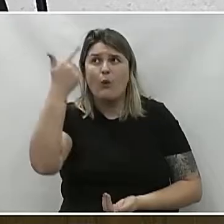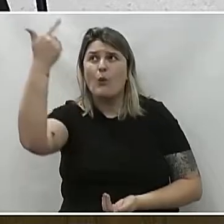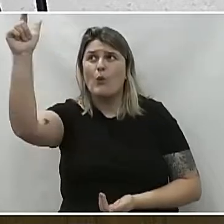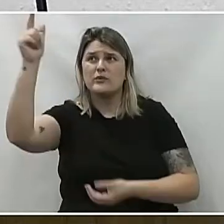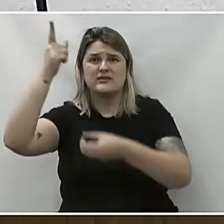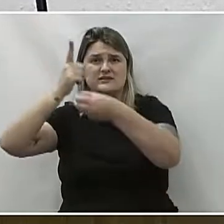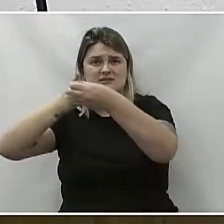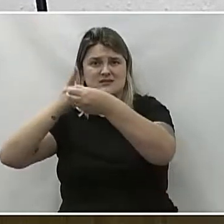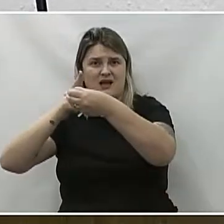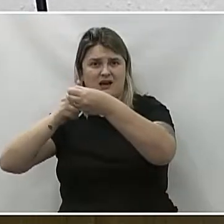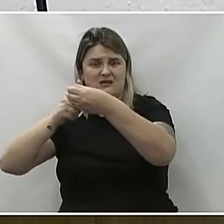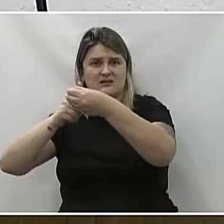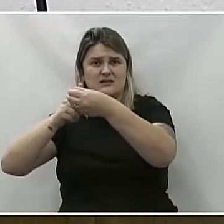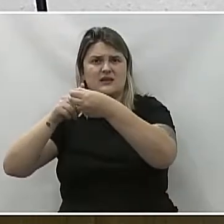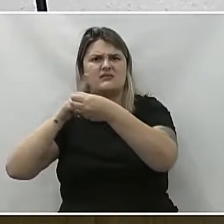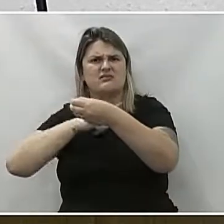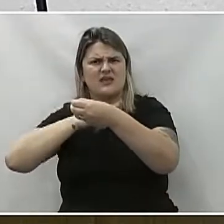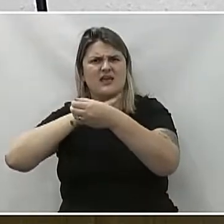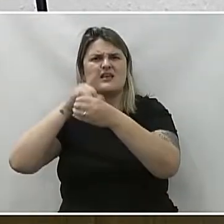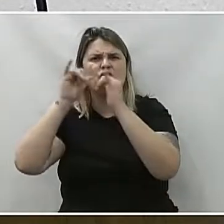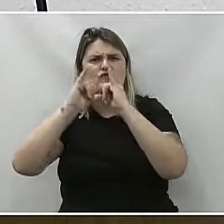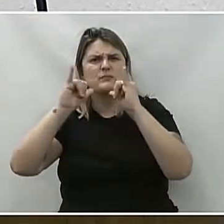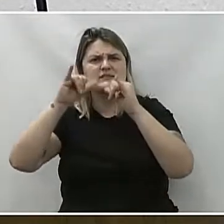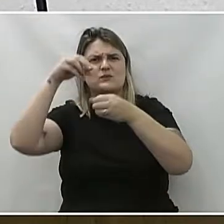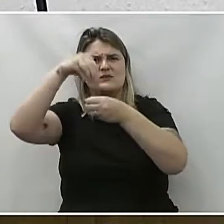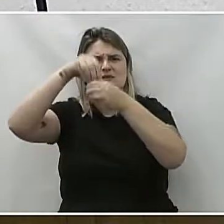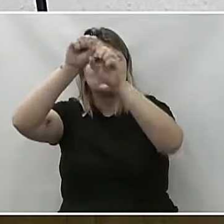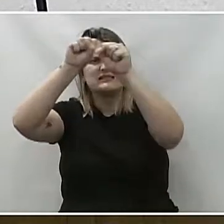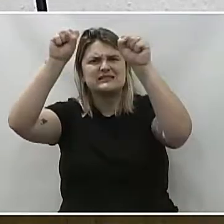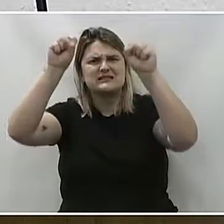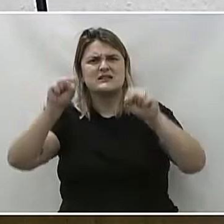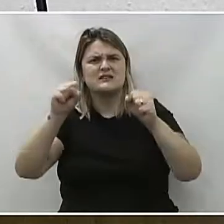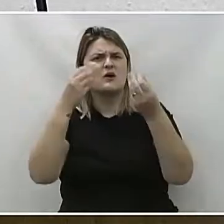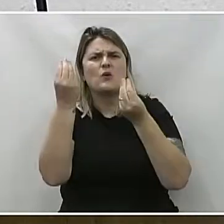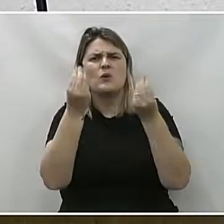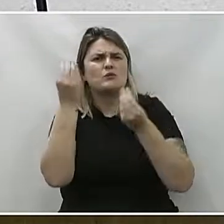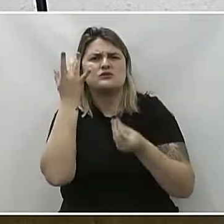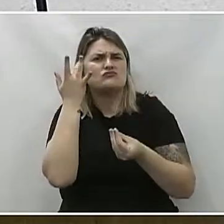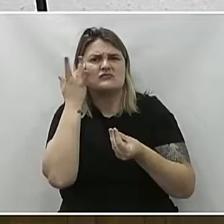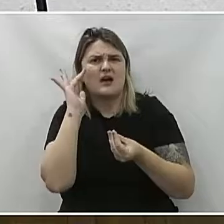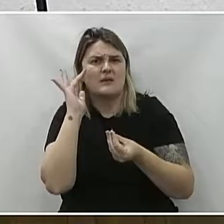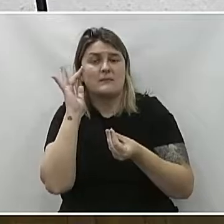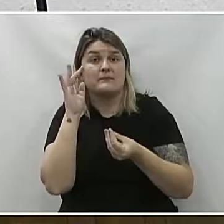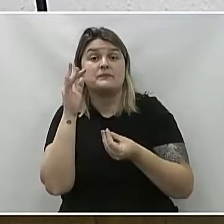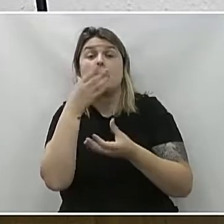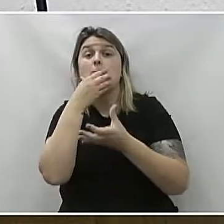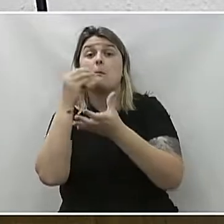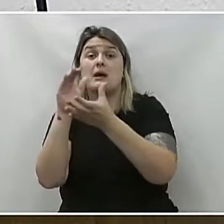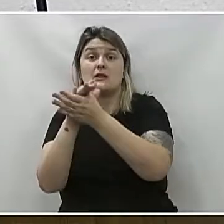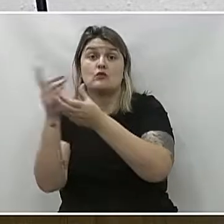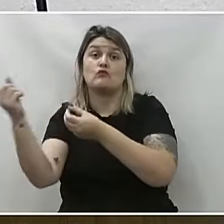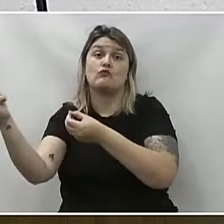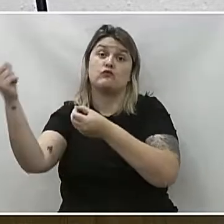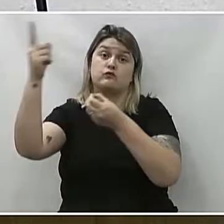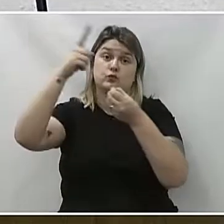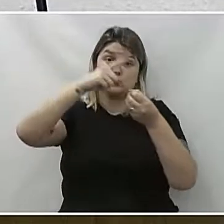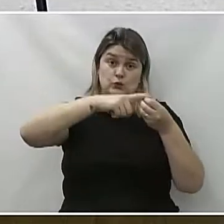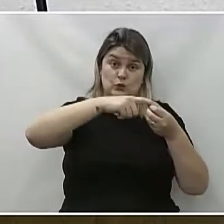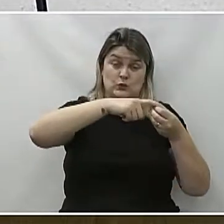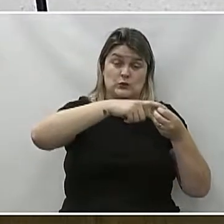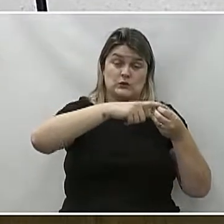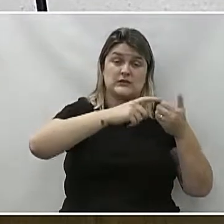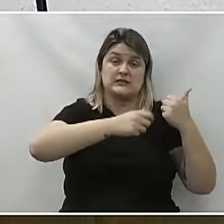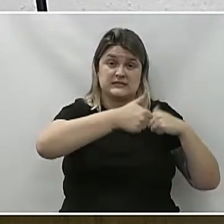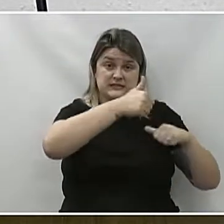e diz que tudo fica no sistema? Como que eles não tinham ciência disso? Depois que ele voltou da químio,